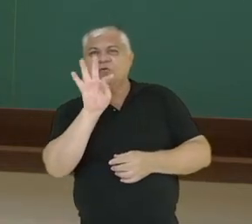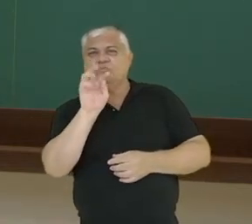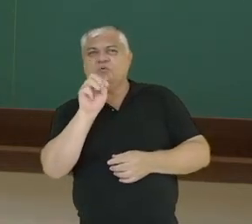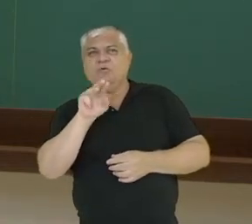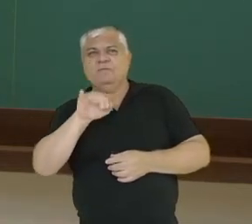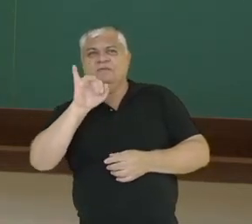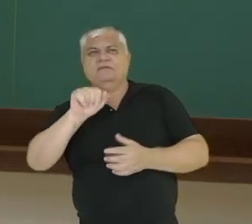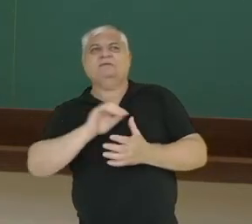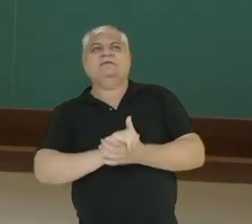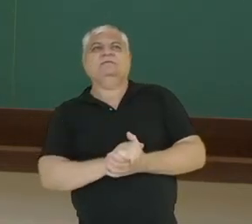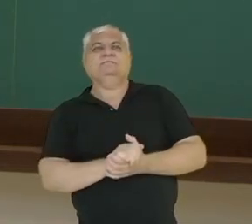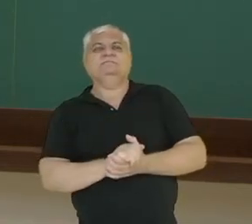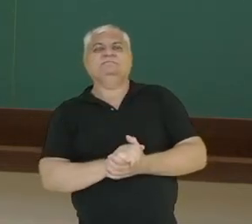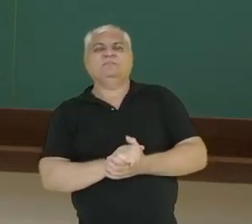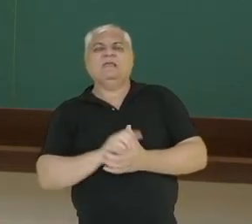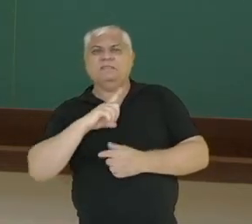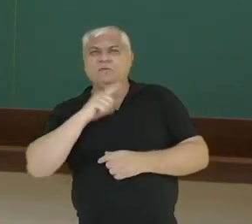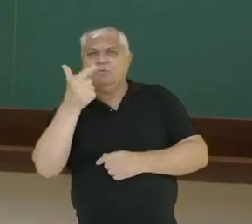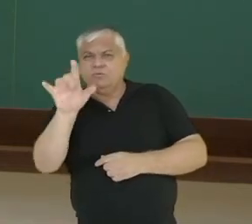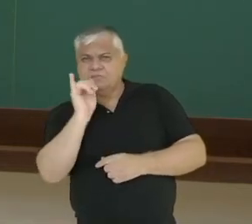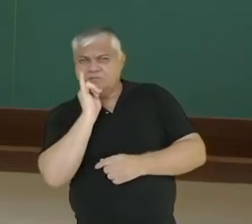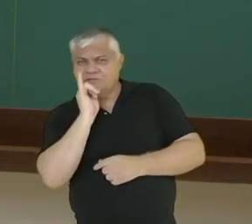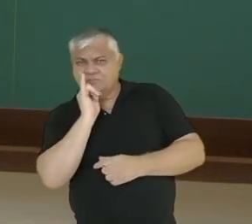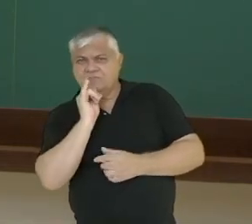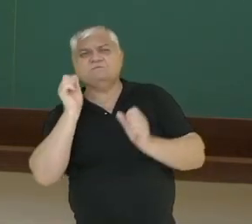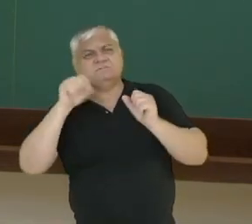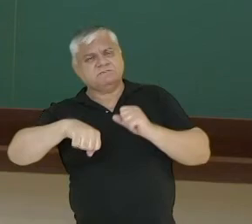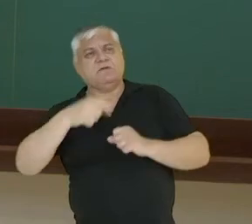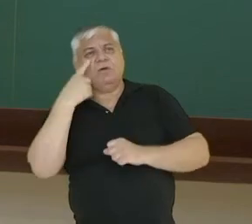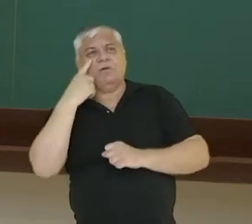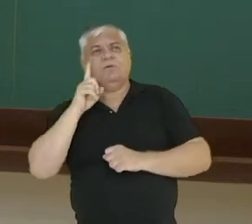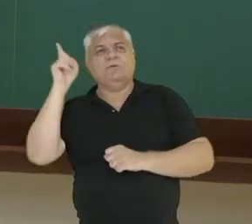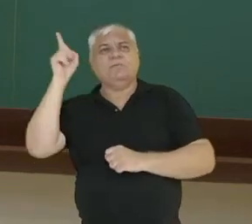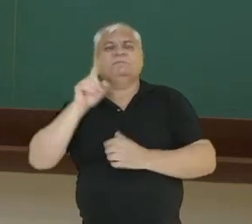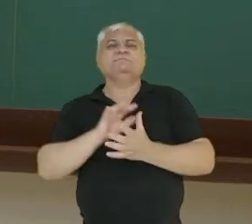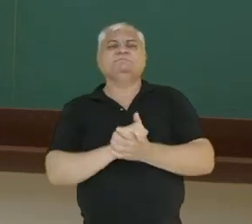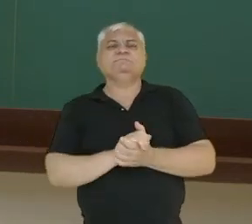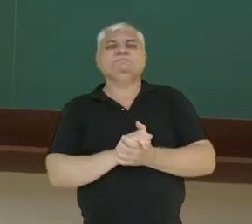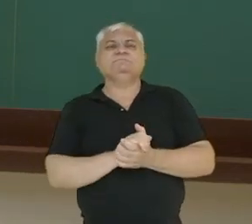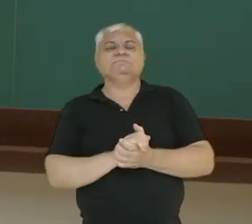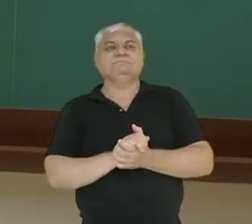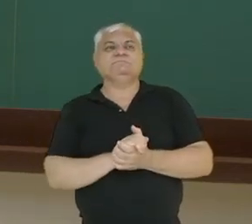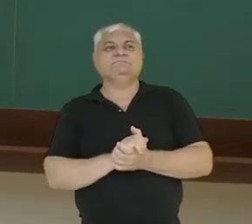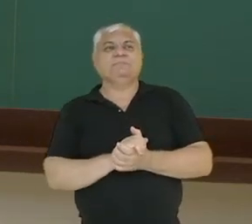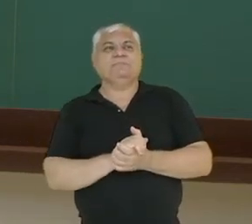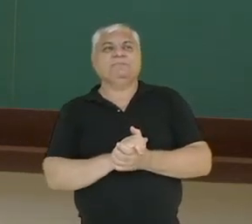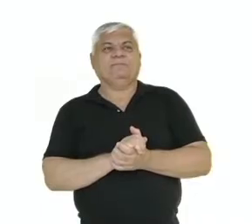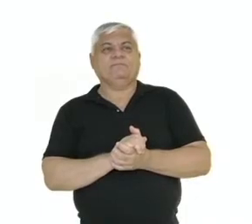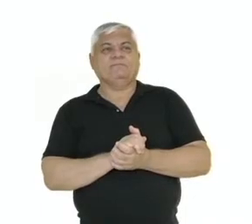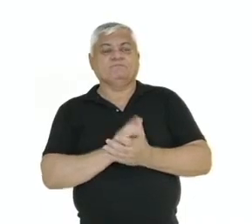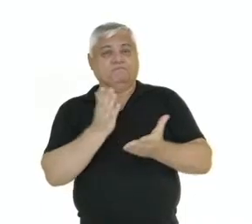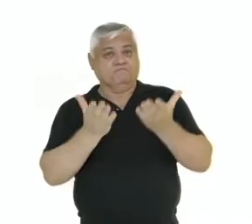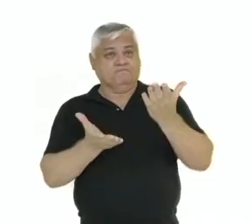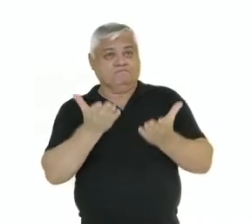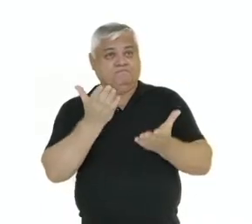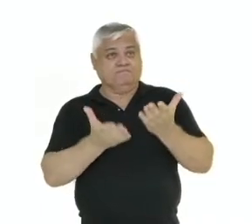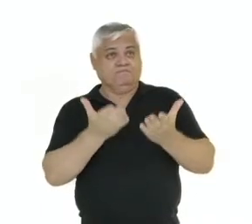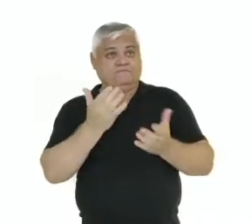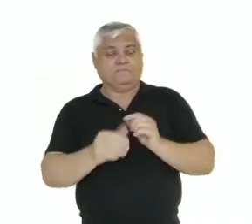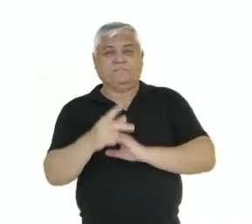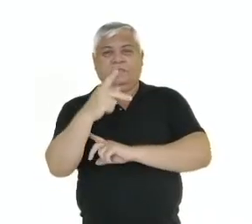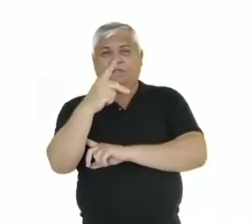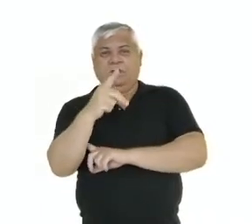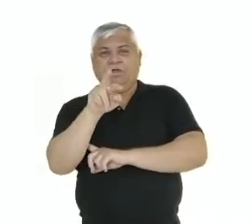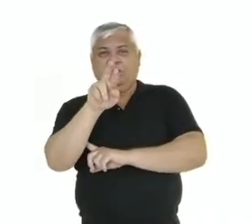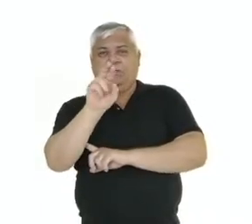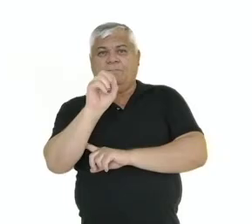tautomeria. Professor, tem outro exemplo? Sim, observe aqui este outro exemplo prático. Ó. O equilíbrio entre a propanona